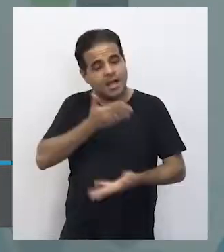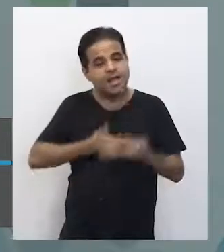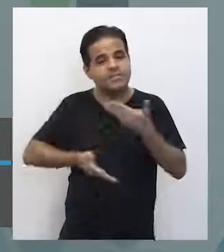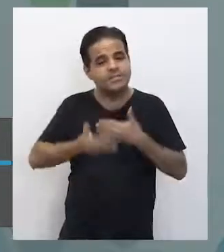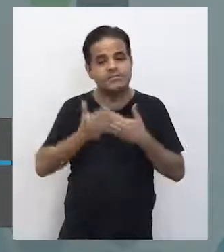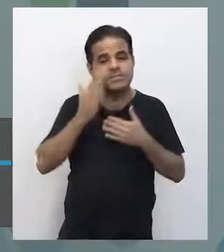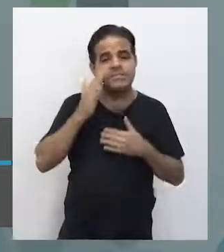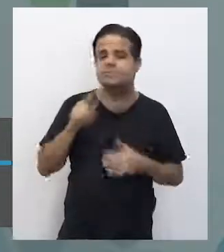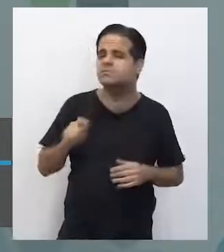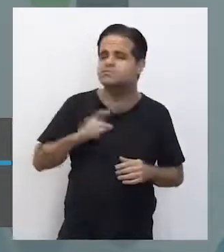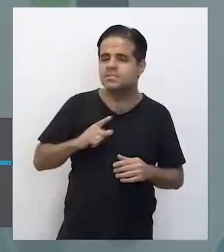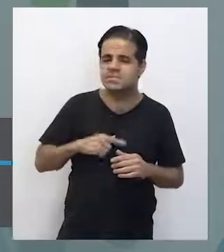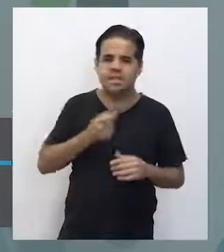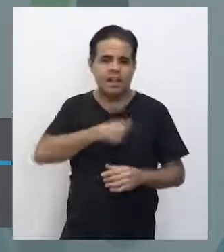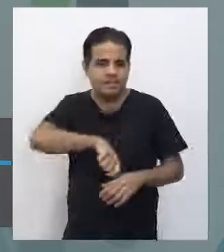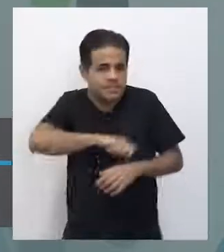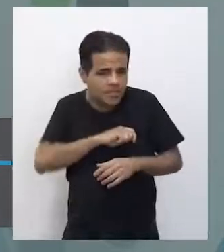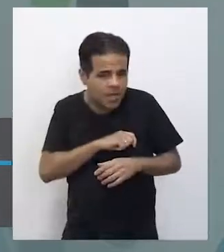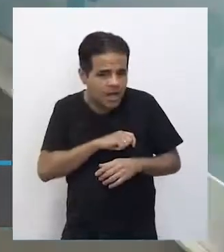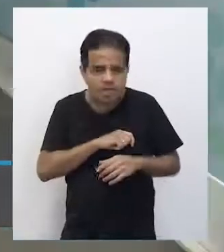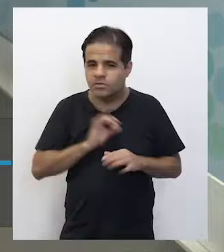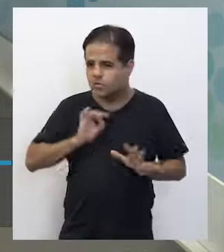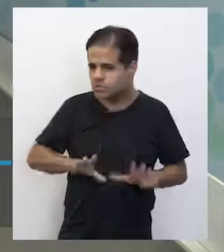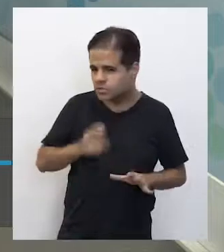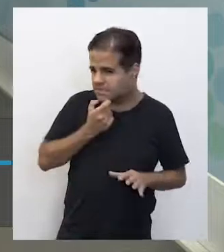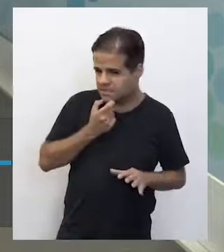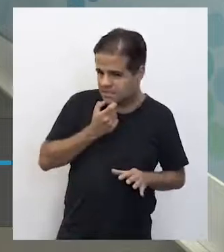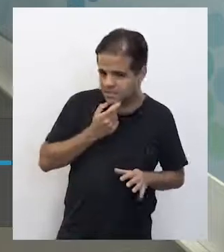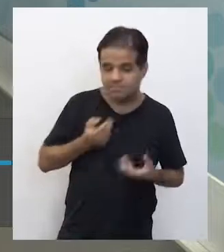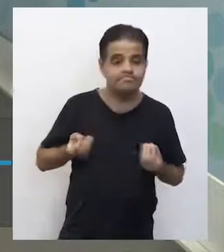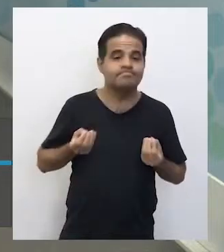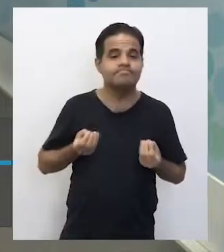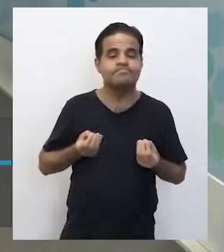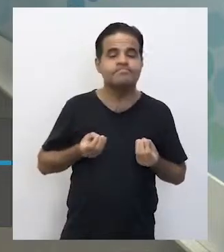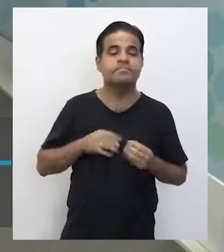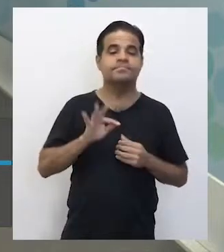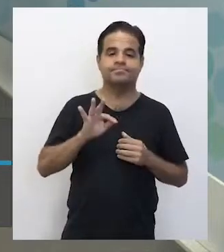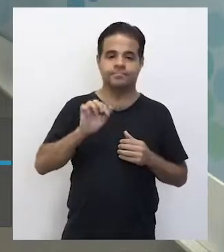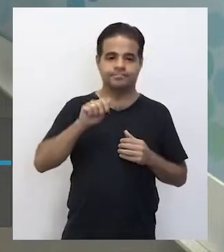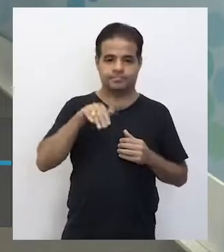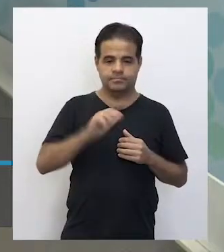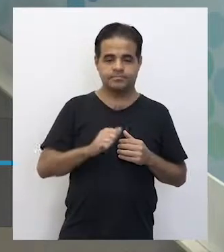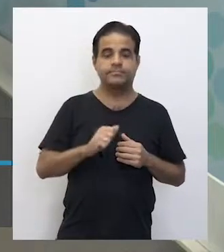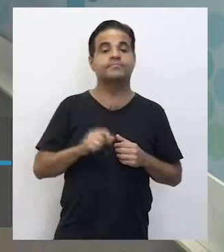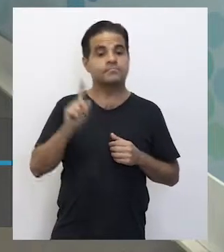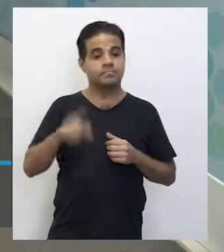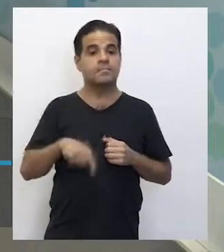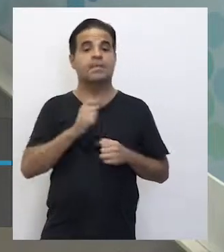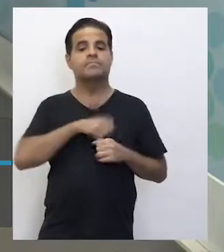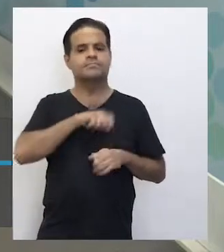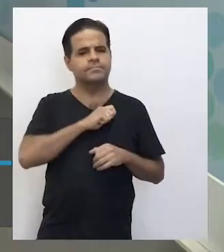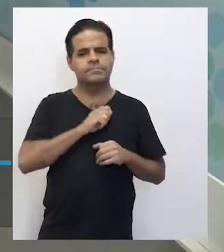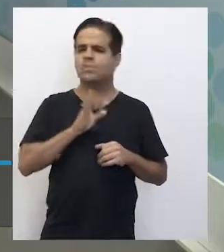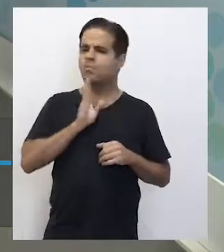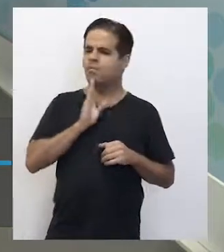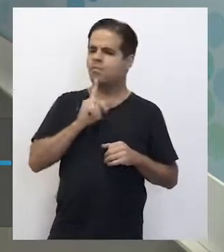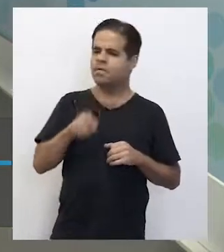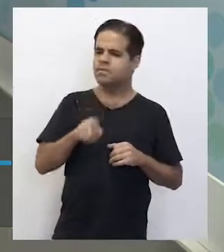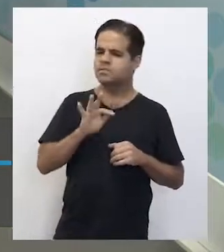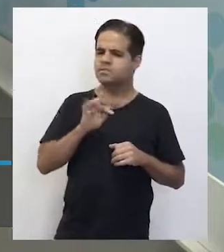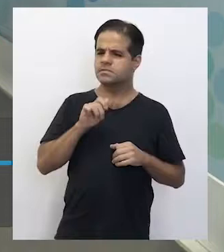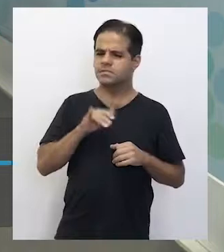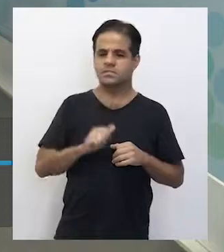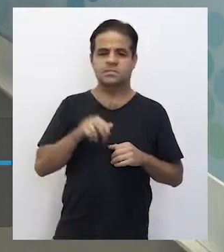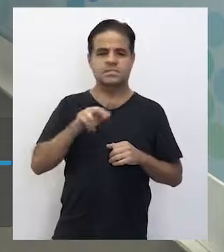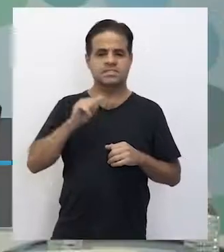Tem galera aí de espanhol ou só de inglês? Como é que é? A Fabiana Narinha, ela dá de espanhol também. Acho que eu conheço a Fabiana, hein? É, Fabiana.